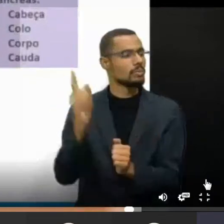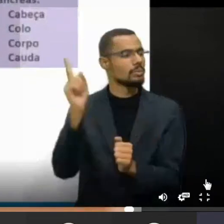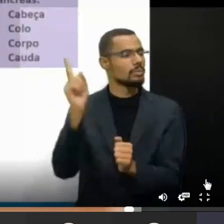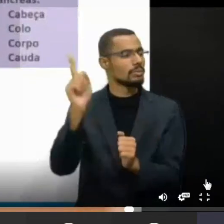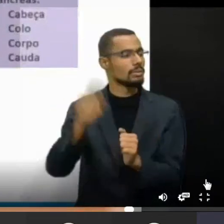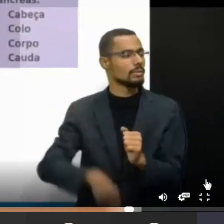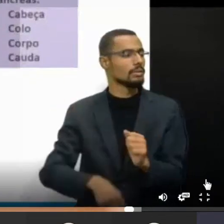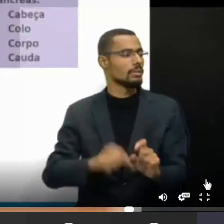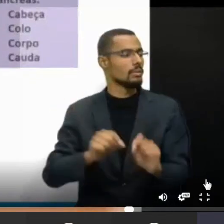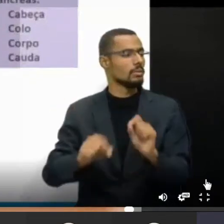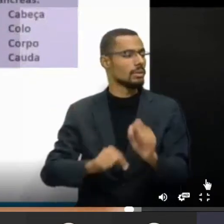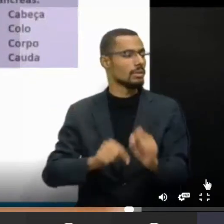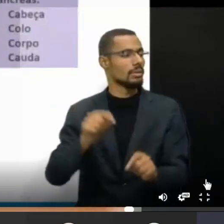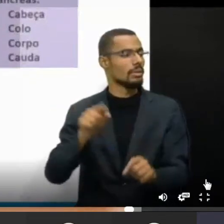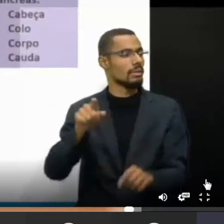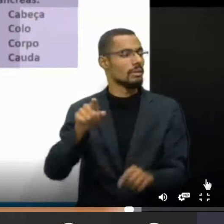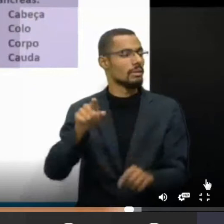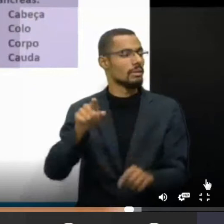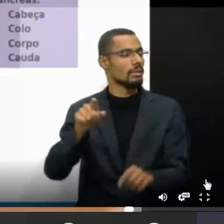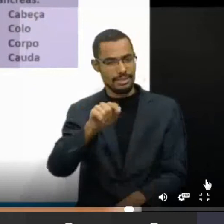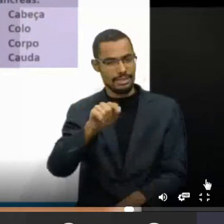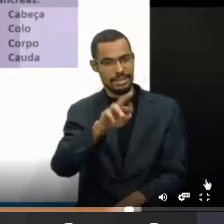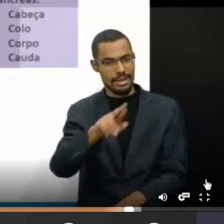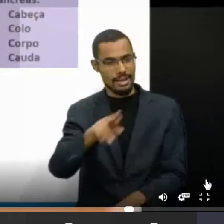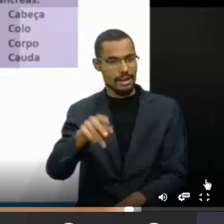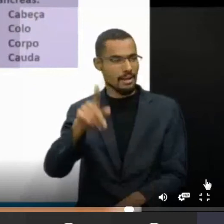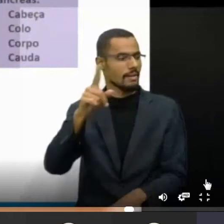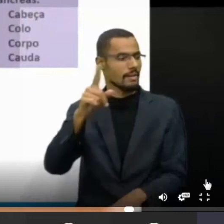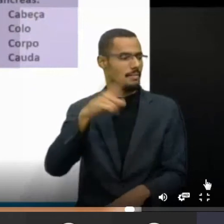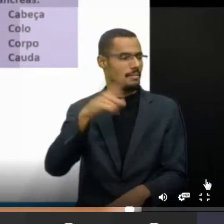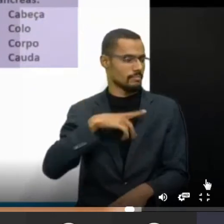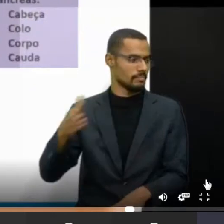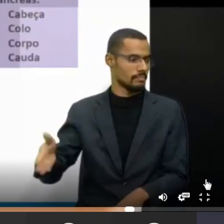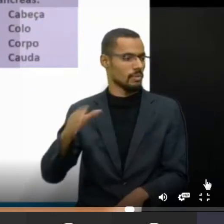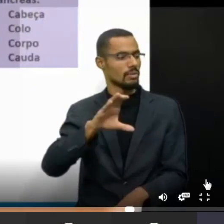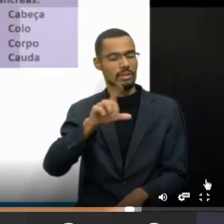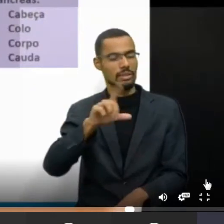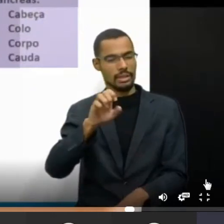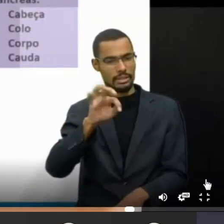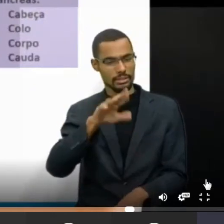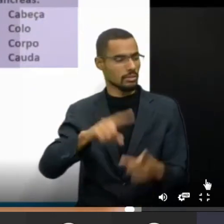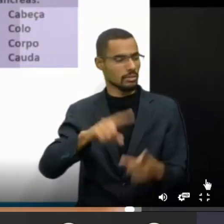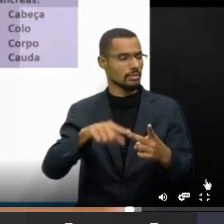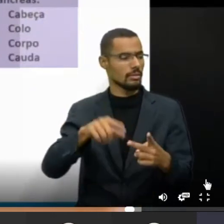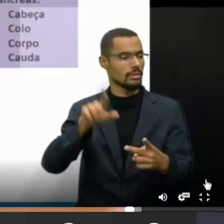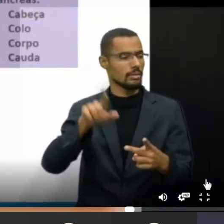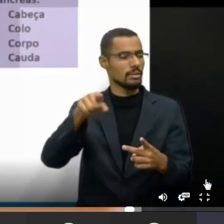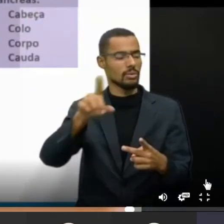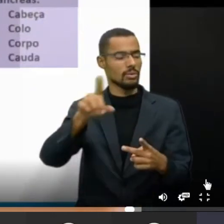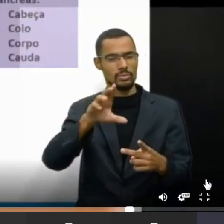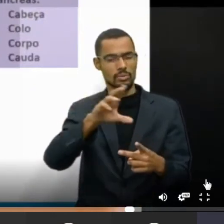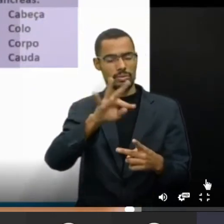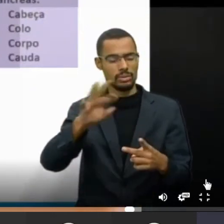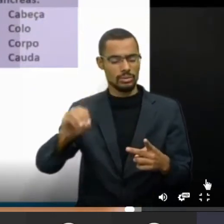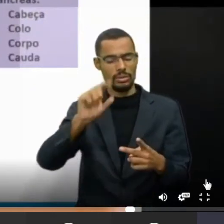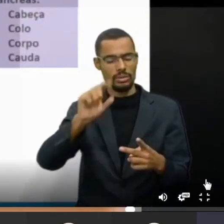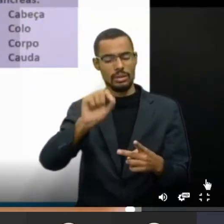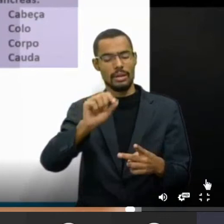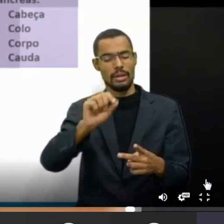ducto biliar, que é o colédoco, e a presença aqui do ducto